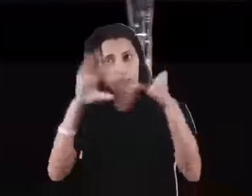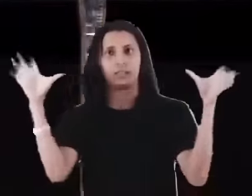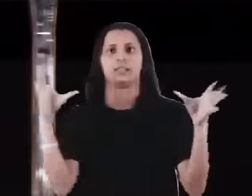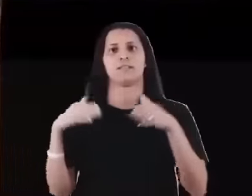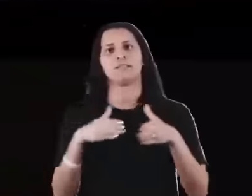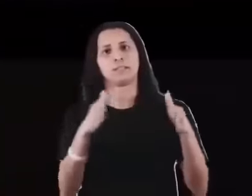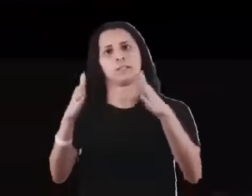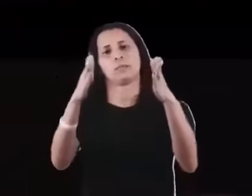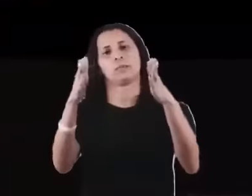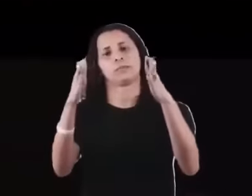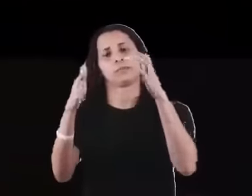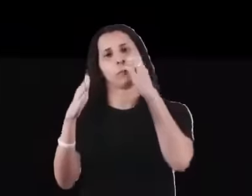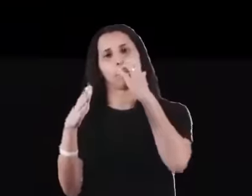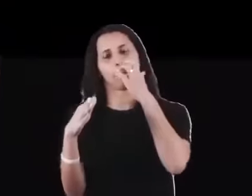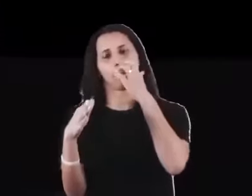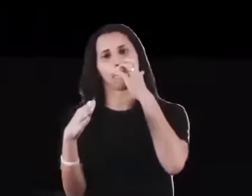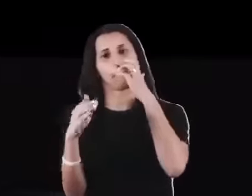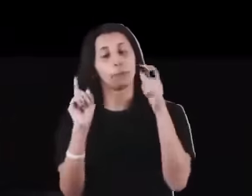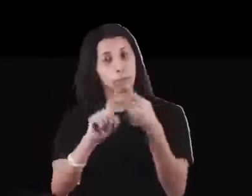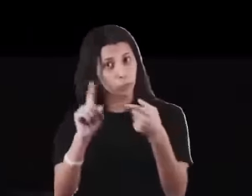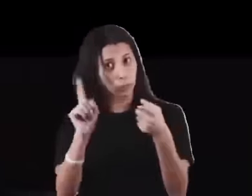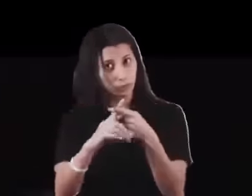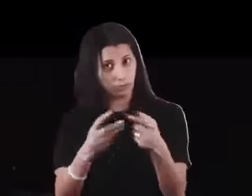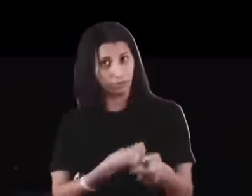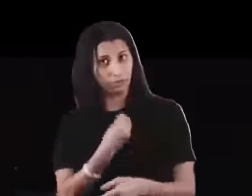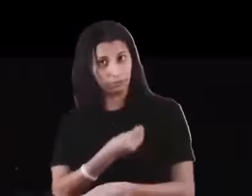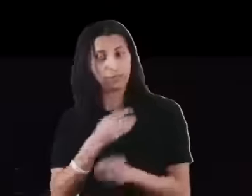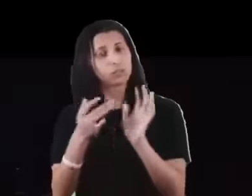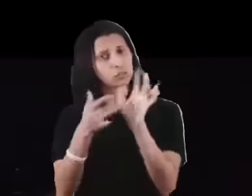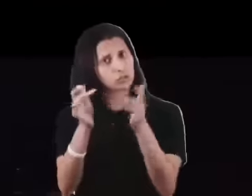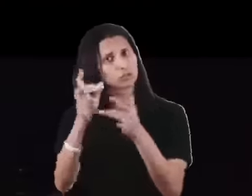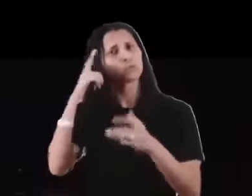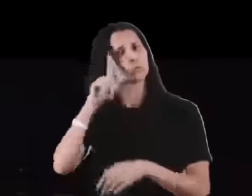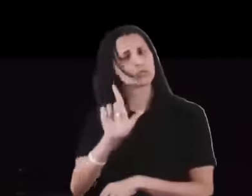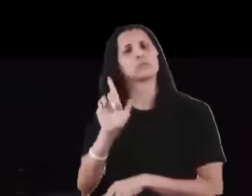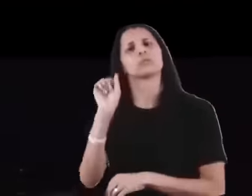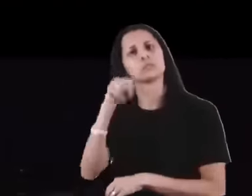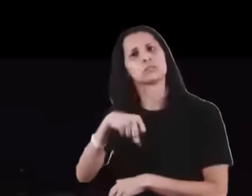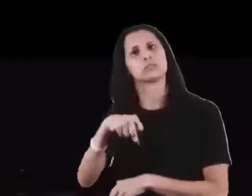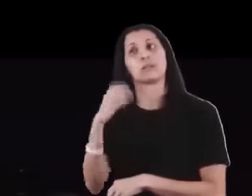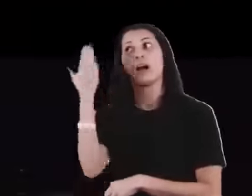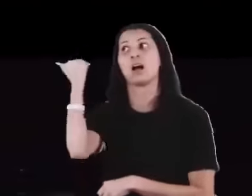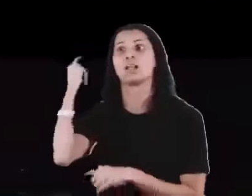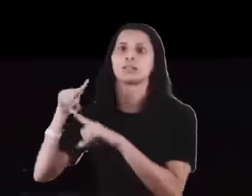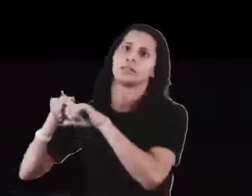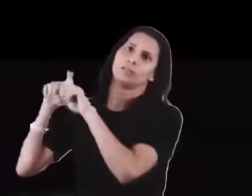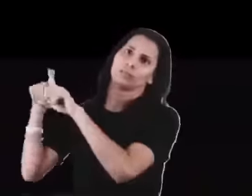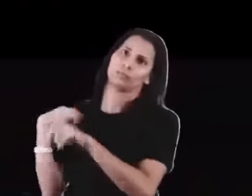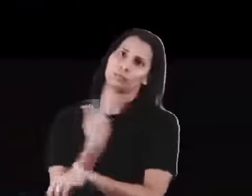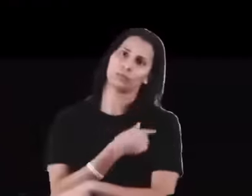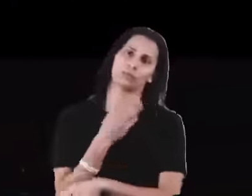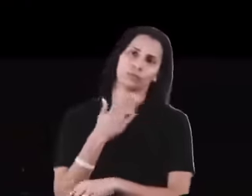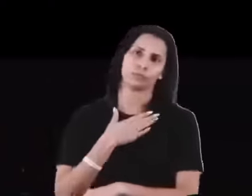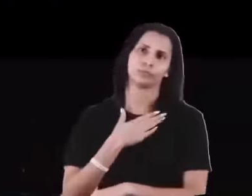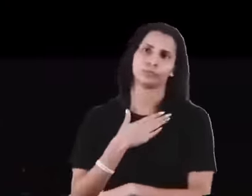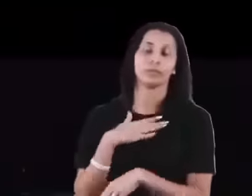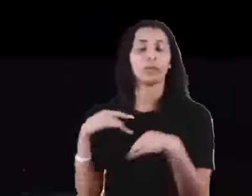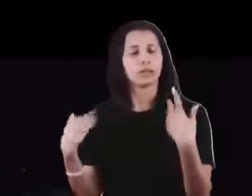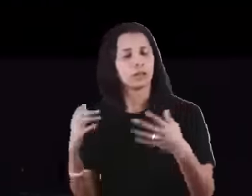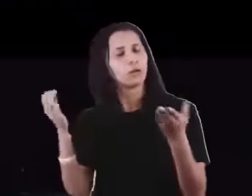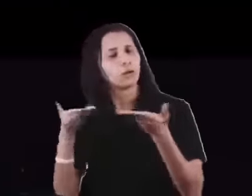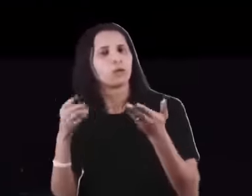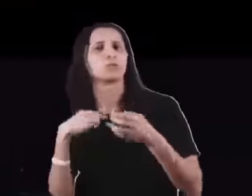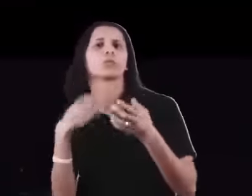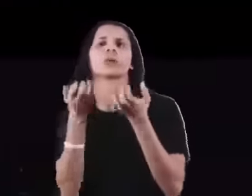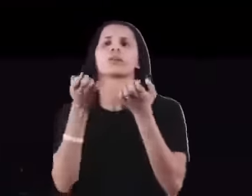andar em verdade aqui com quem é essa é a vida que Jesus conquistou para nós hoje eu quero falar sobre ser